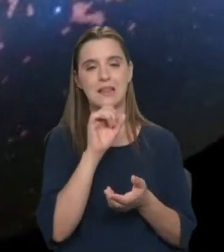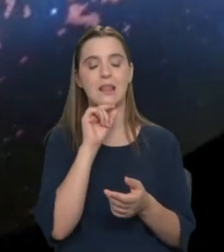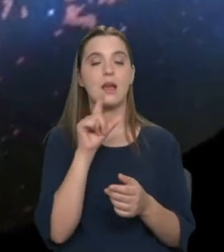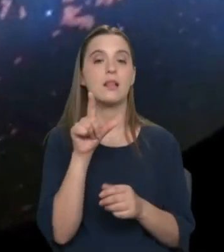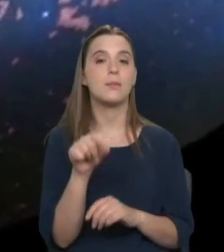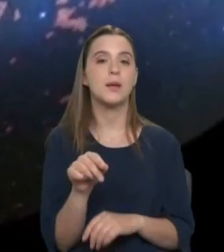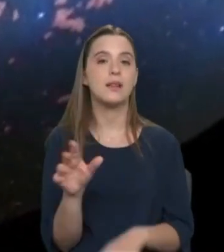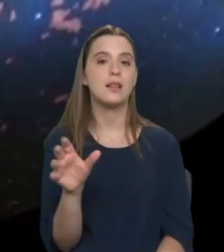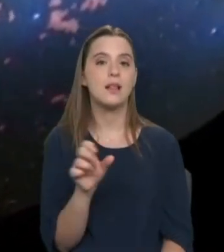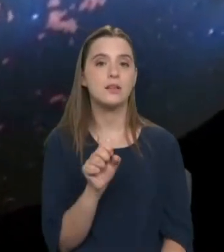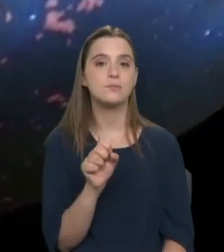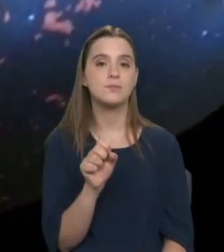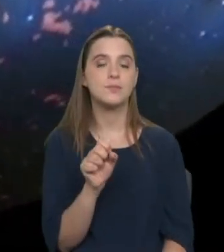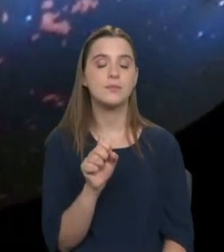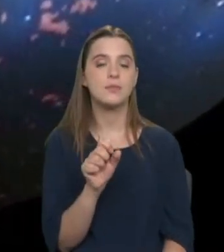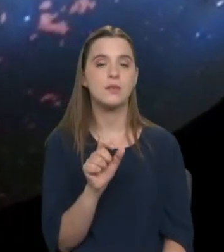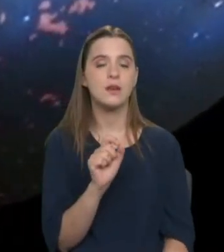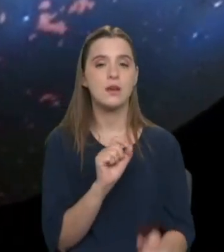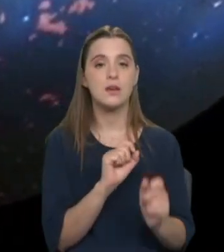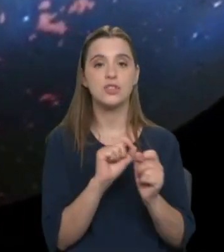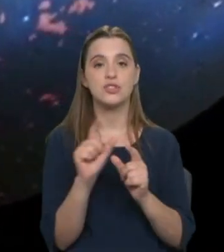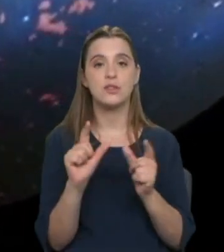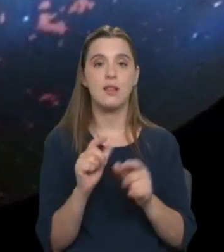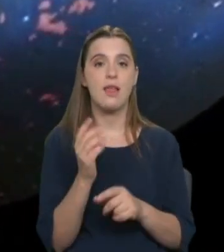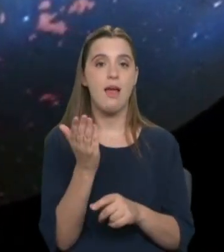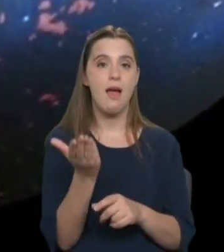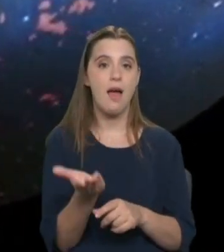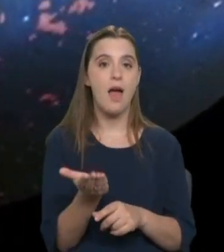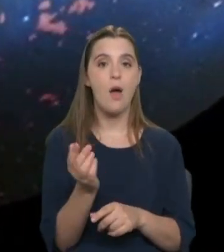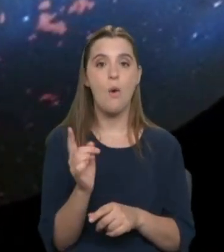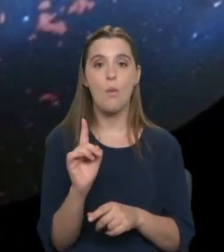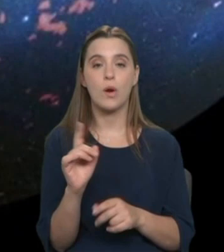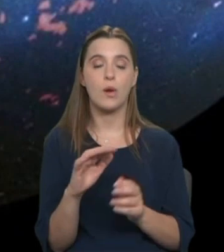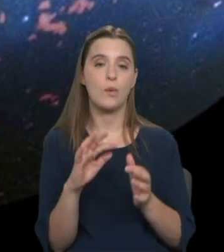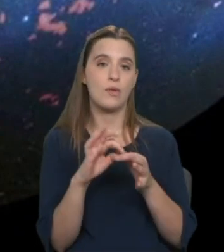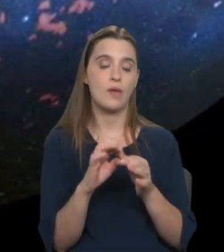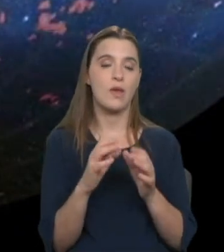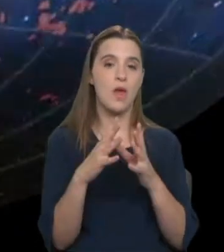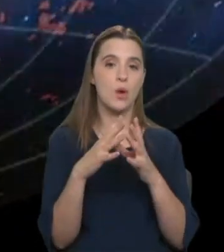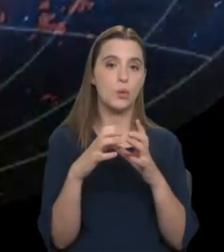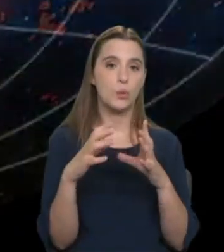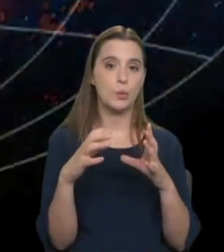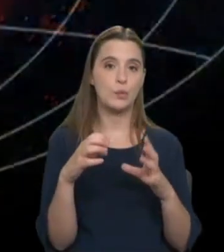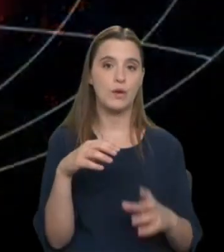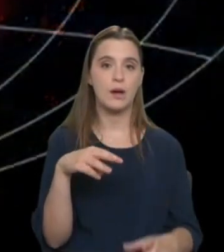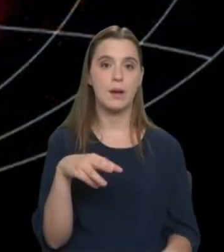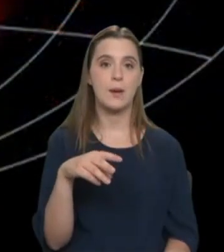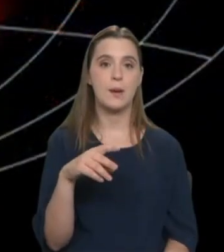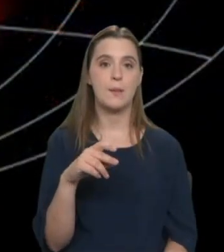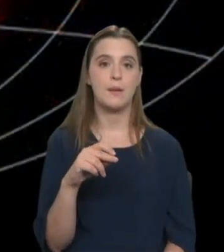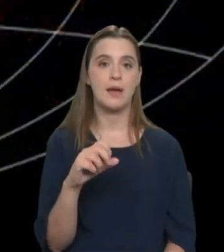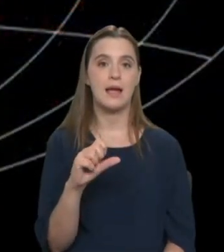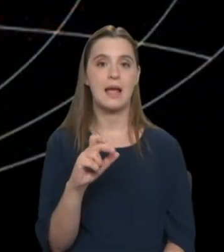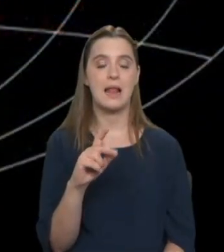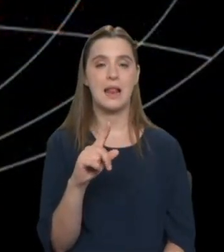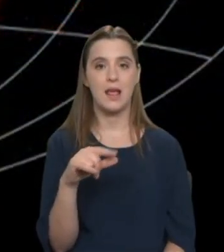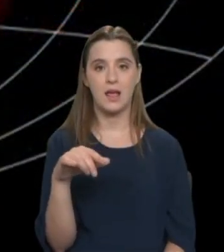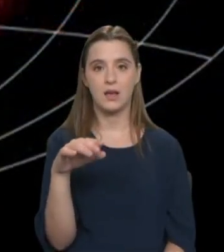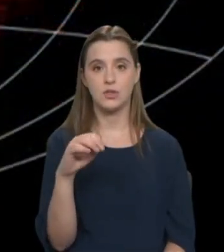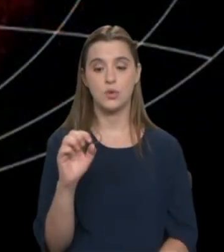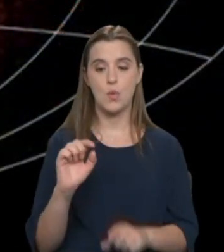trazer estrelas das próprias nuvens de Magalhães. Eis então agora que, passado um ano de observações